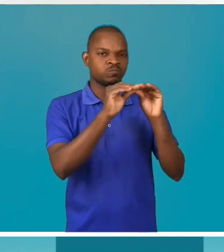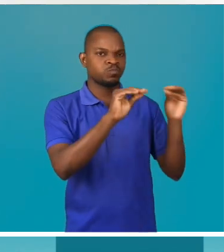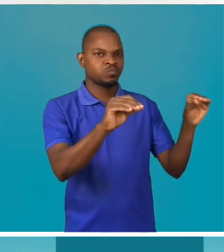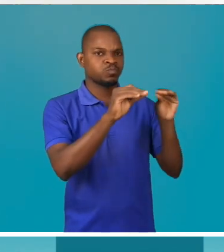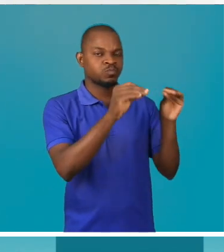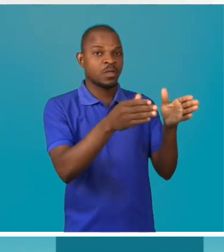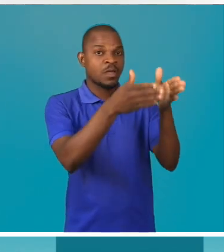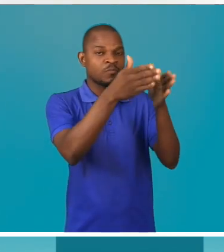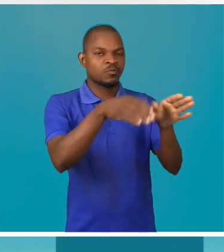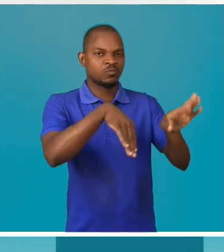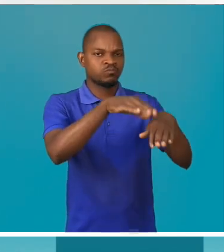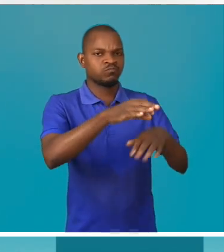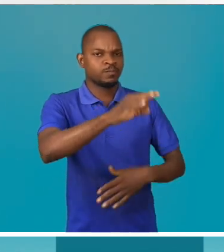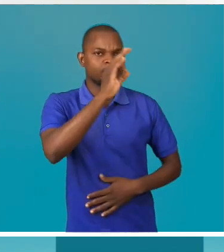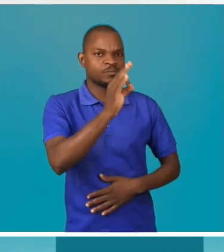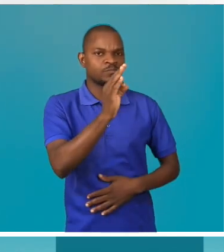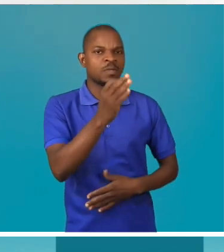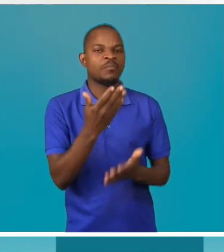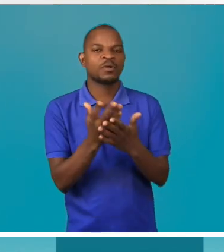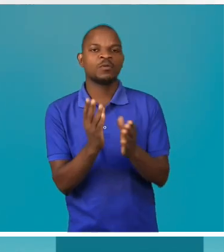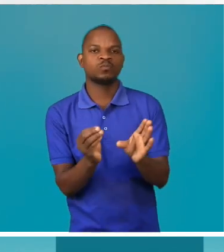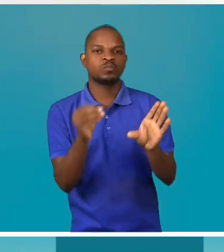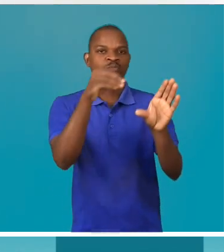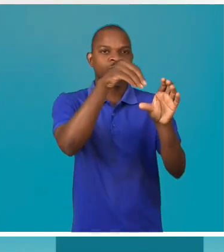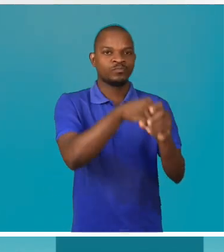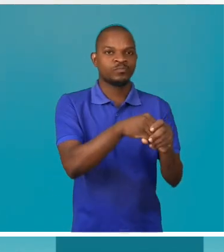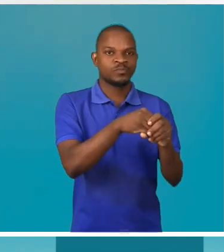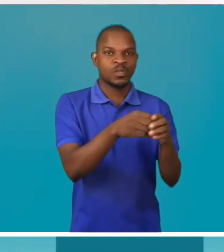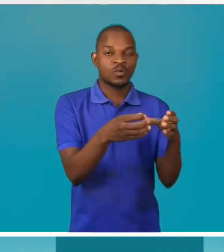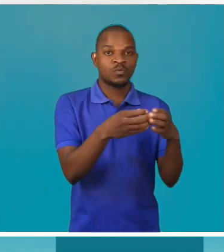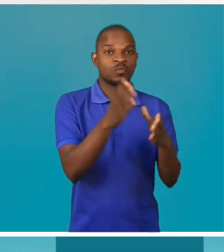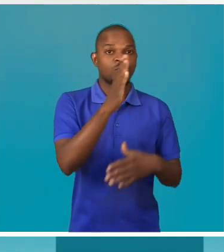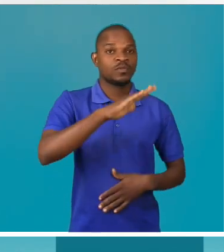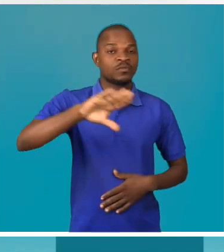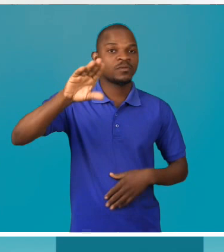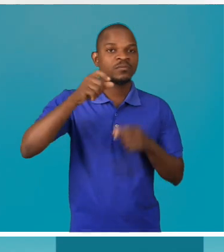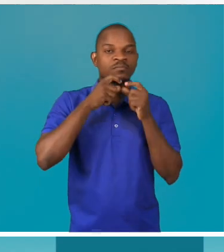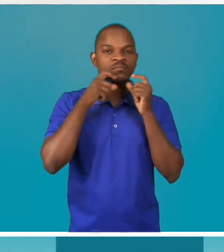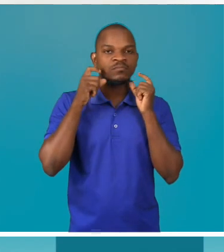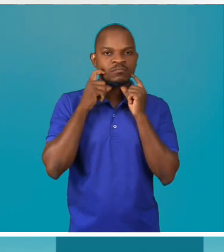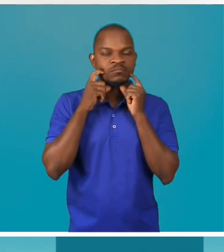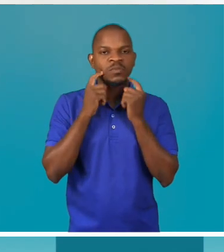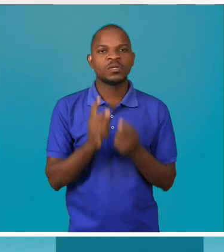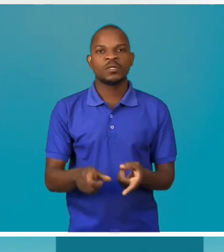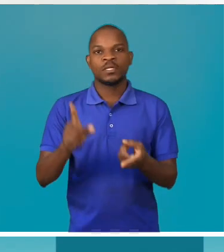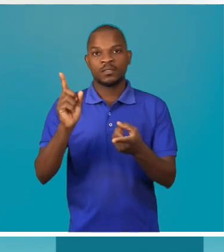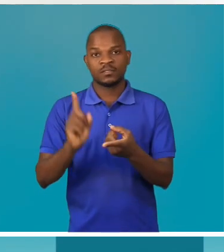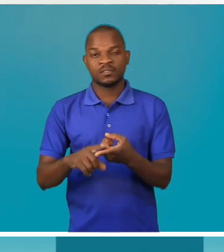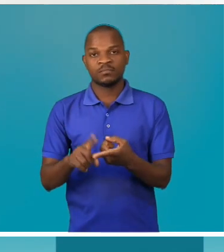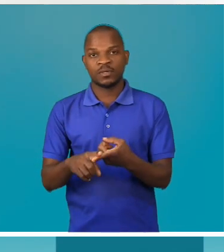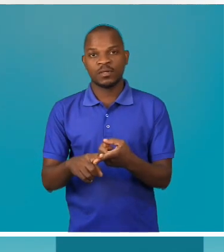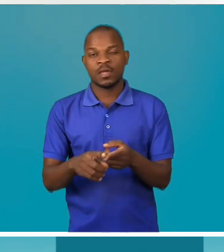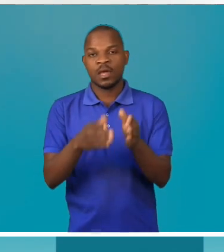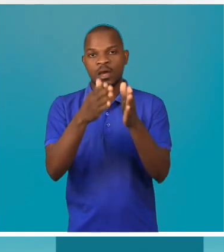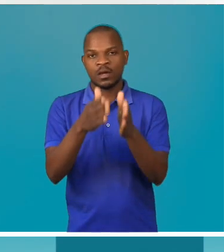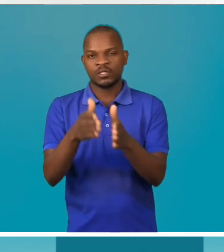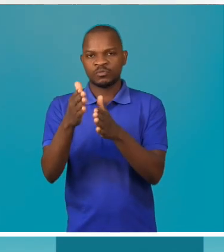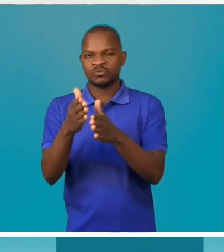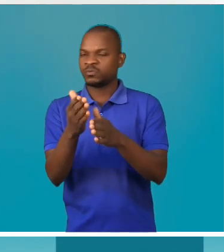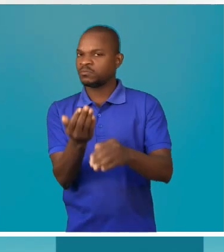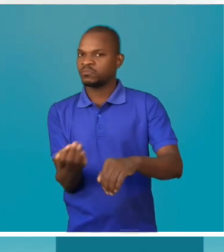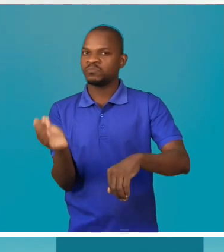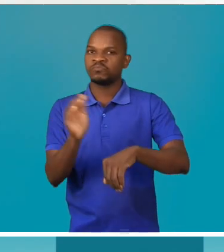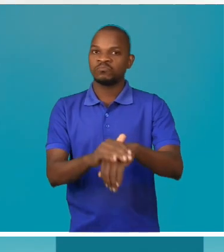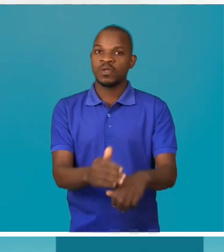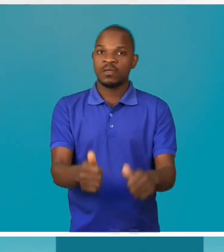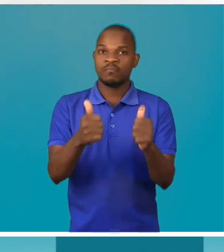para ingressarem na Seleção Nacional de Moçambique. Depois, os jogadores que têm